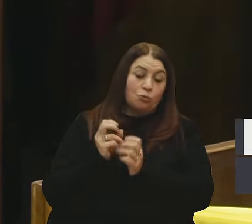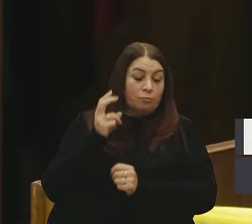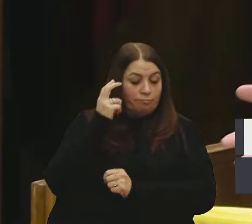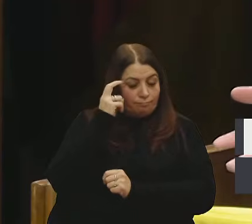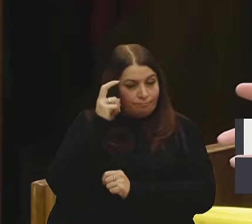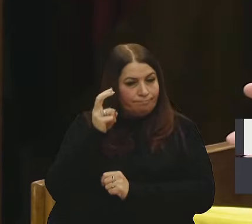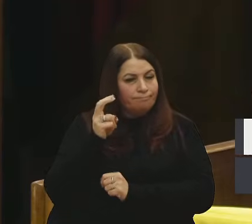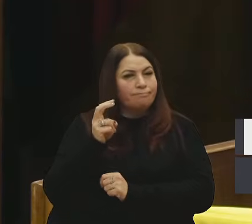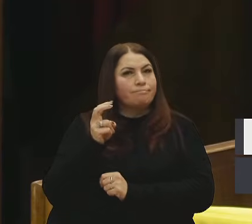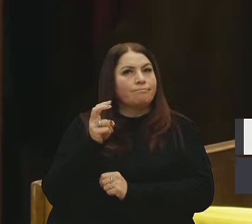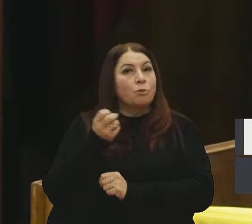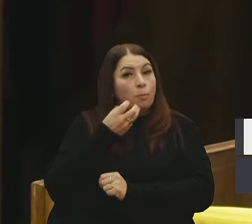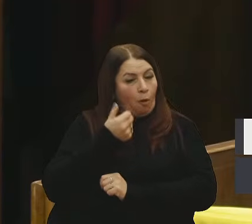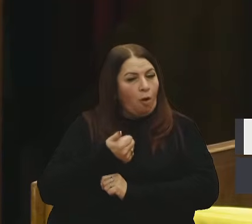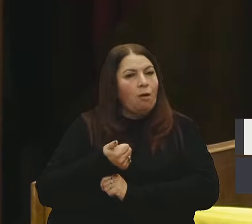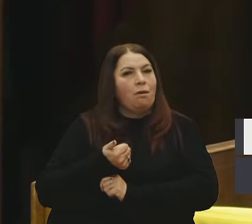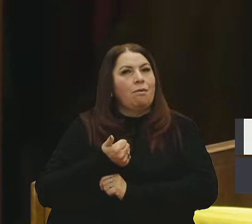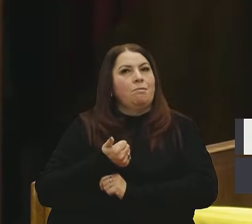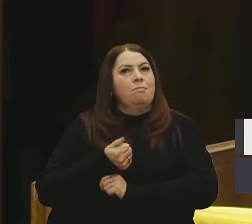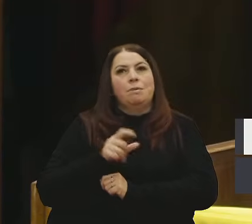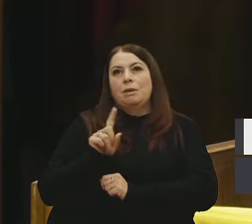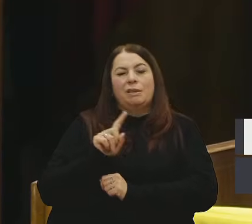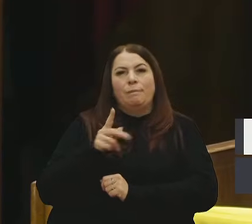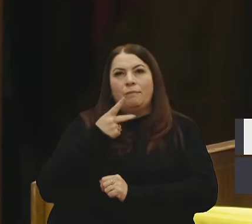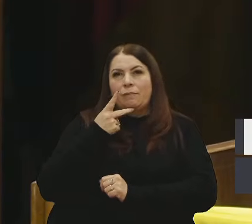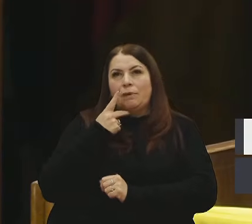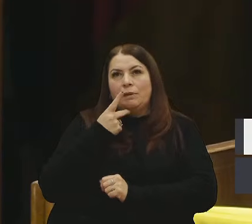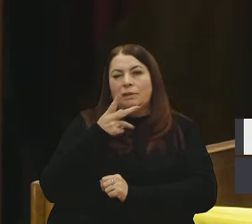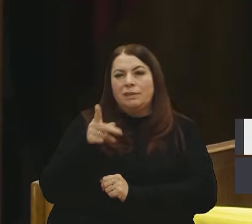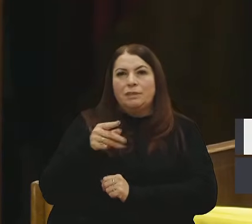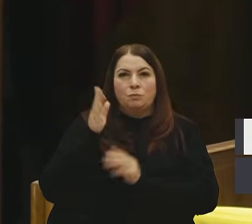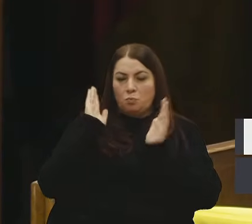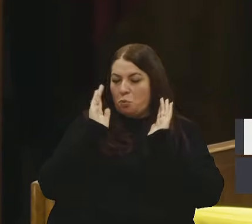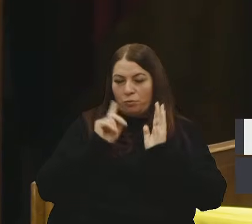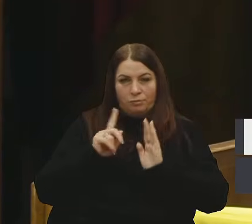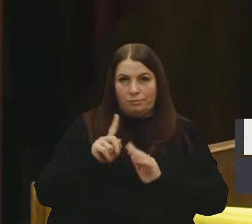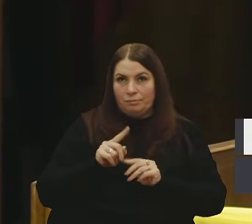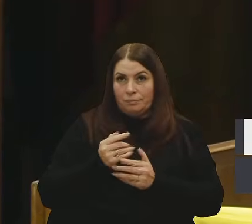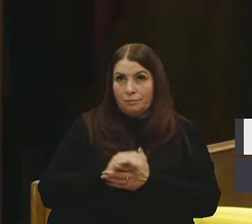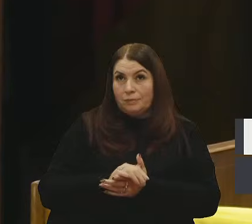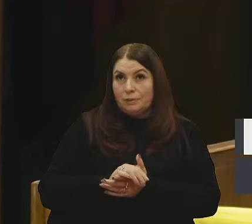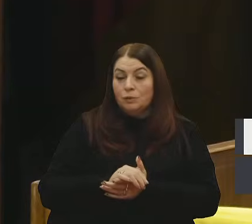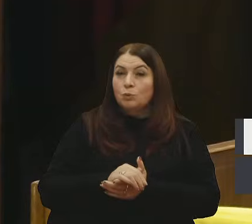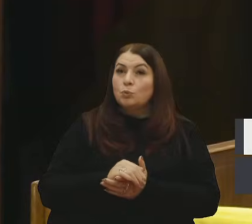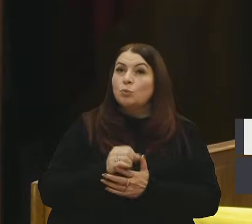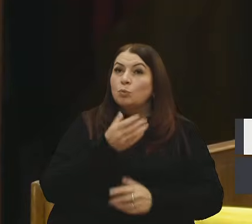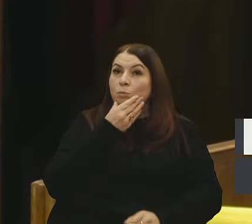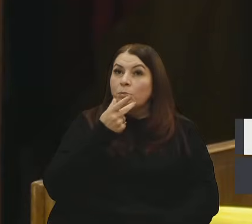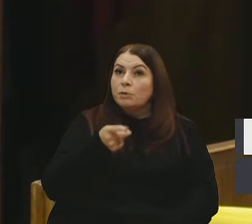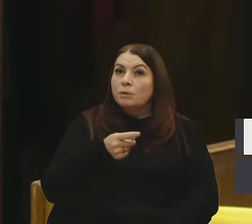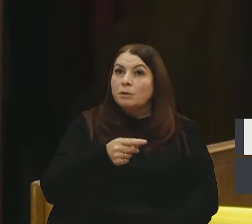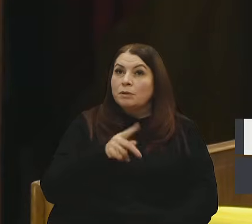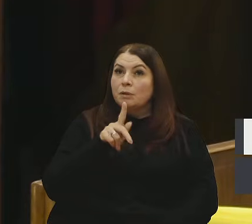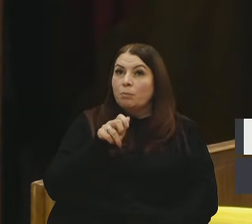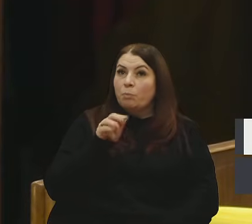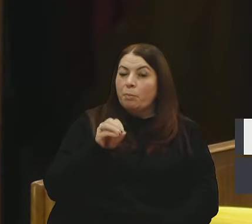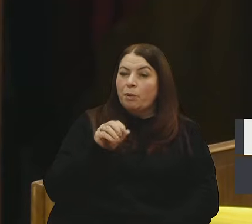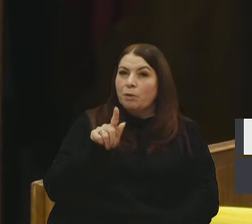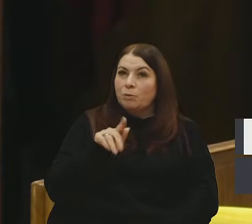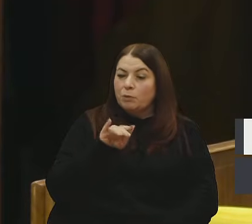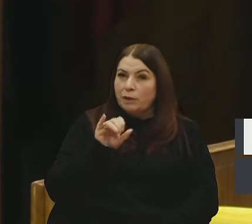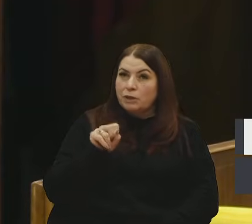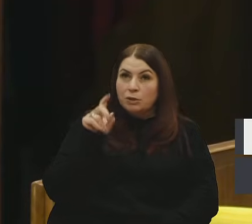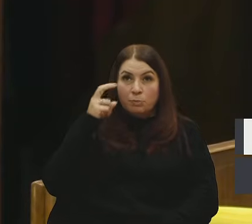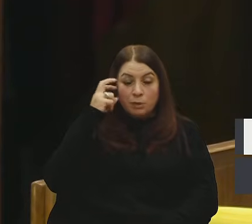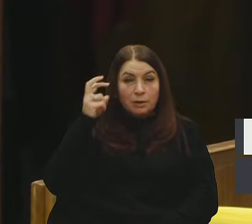inteligentes. Os caras são muito bons. Ninguém está aqui para dizer que eles são burros. Uma vez um senhor me disse assim, mas o Paulo Guedes é muito inteligente.